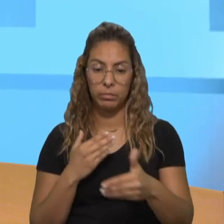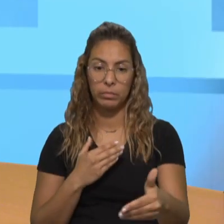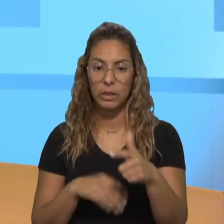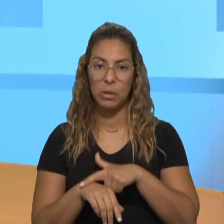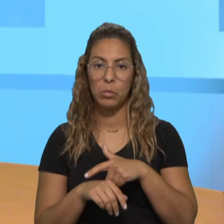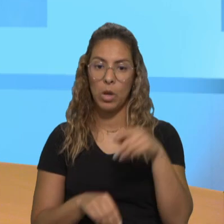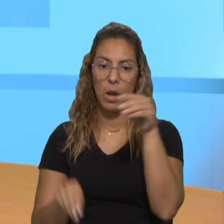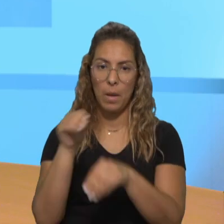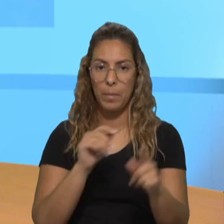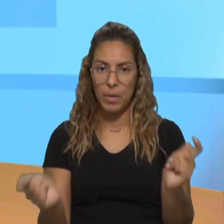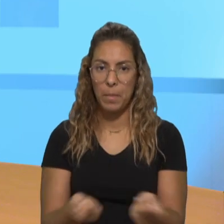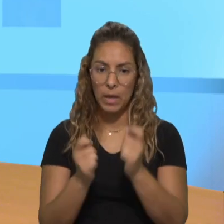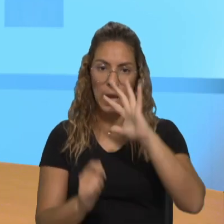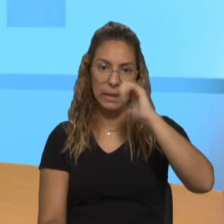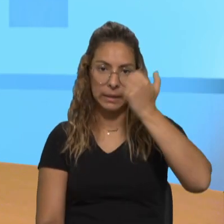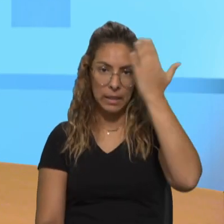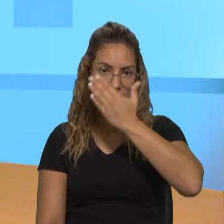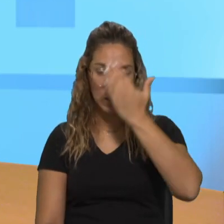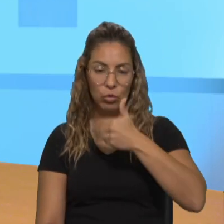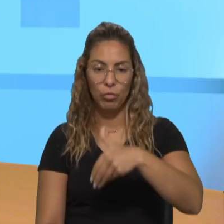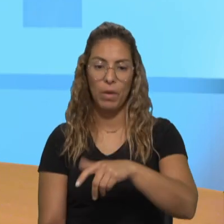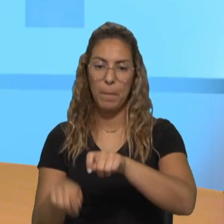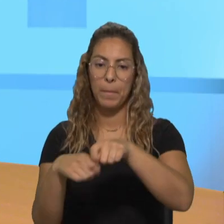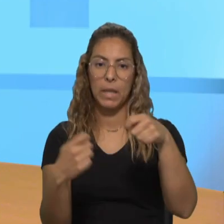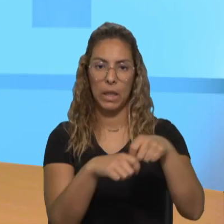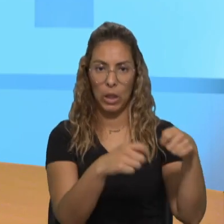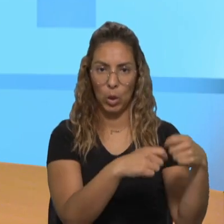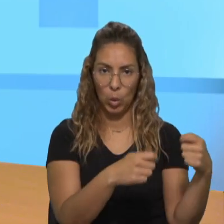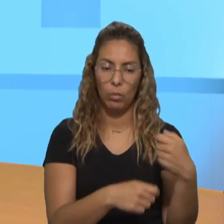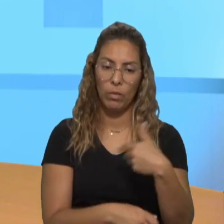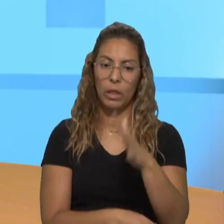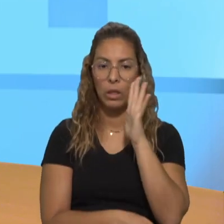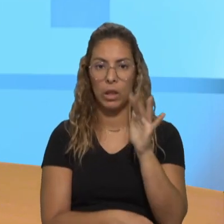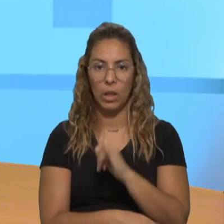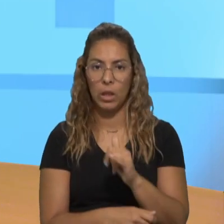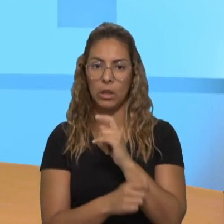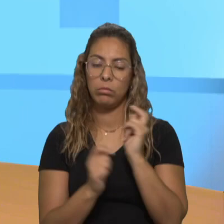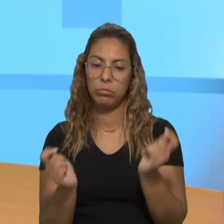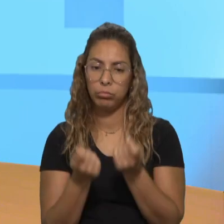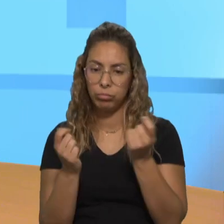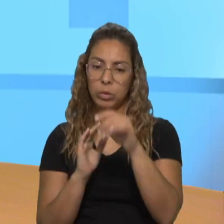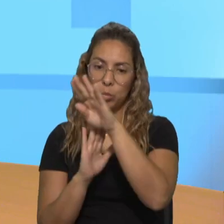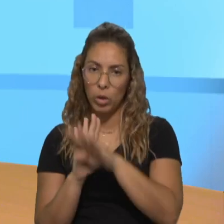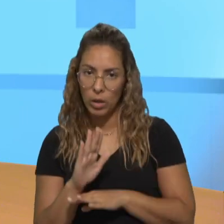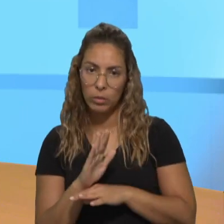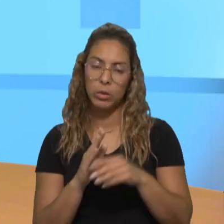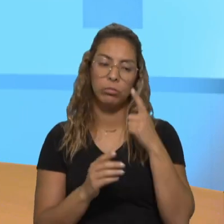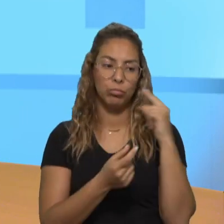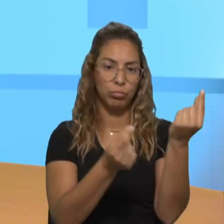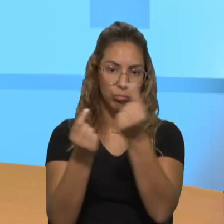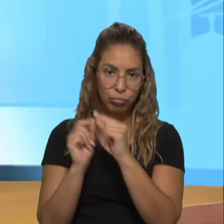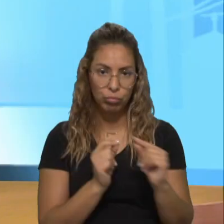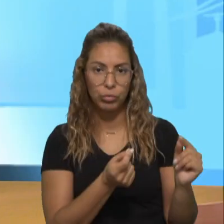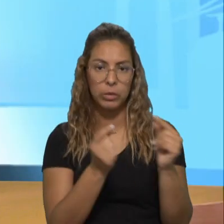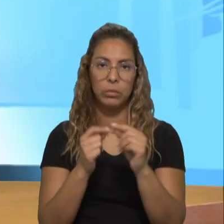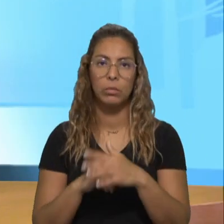campanha eleitoral, são 15 dias em que os partidos vão de alguma forma procurar dar conta dos seus programas, debater entre eles e